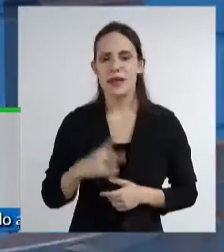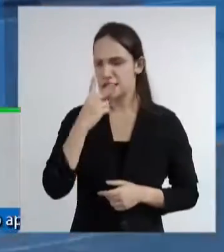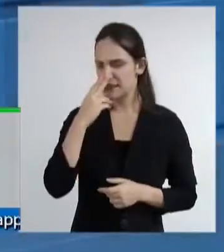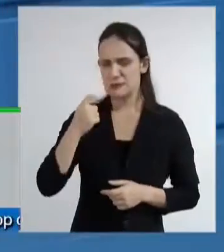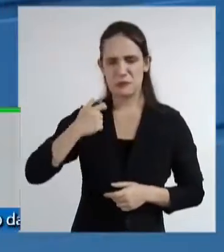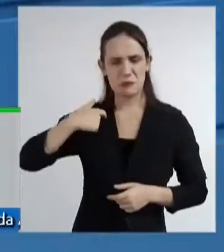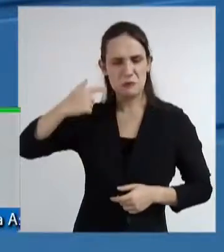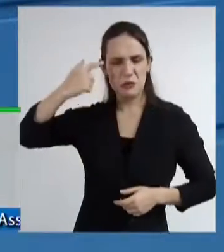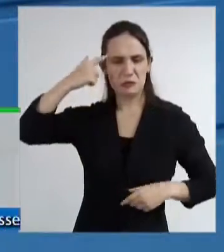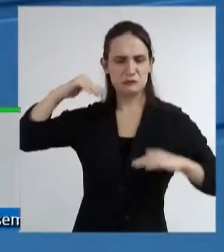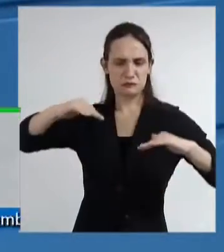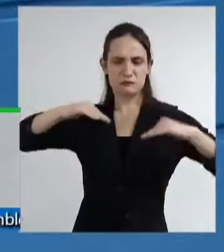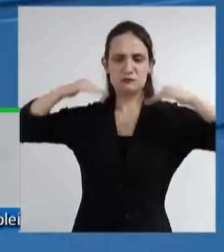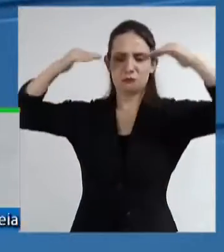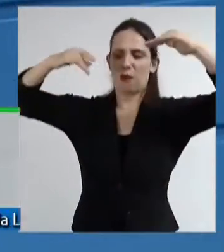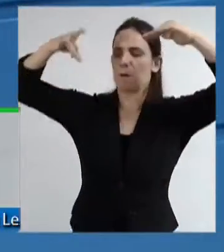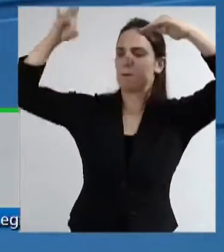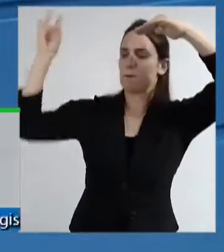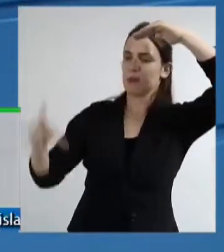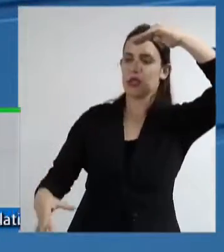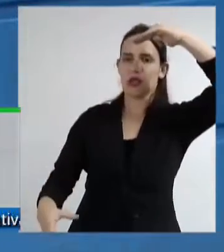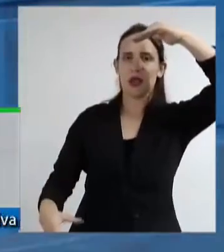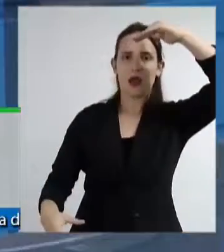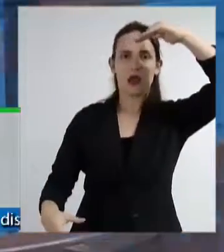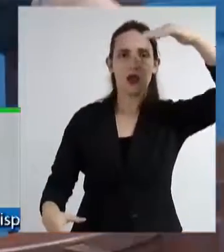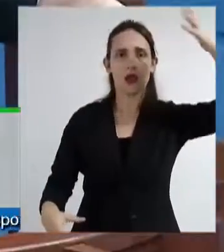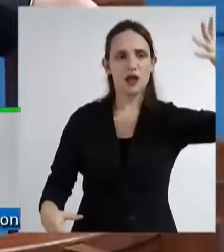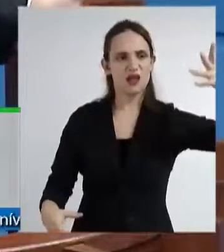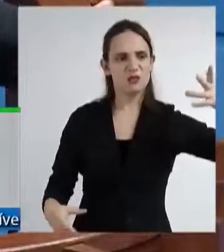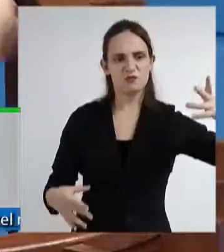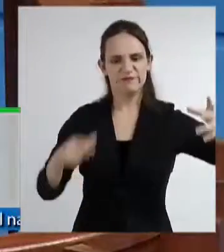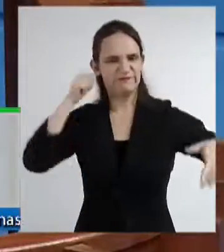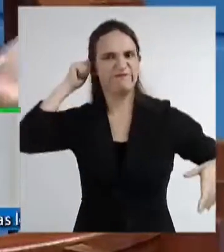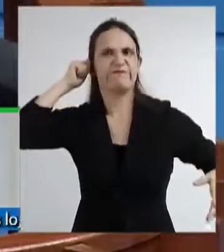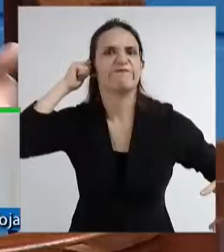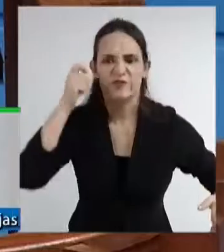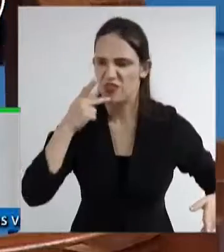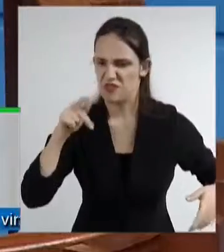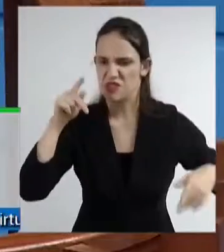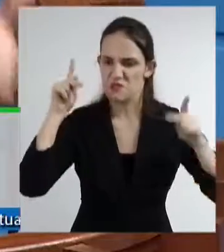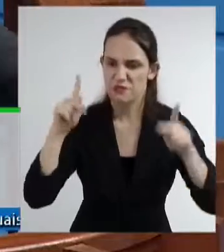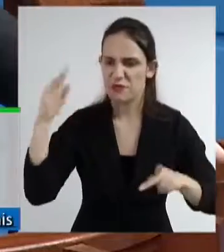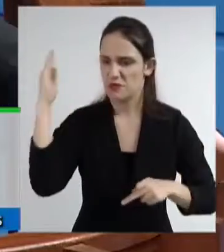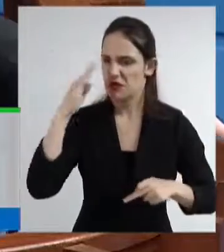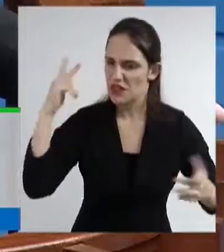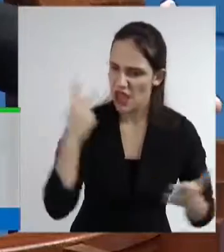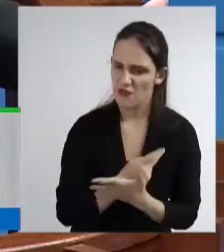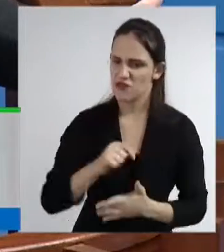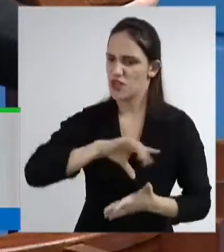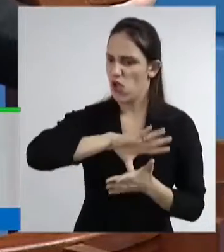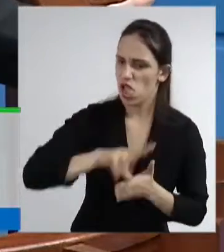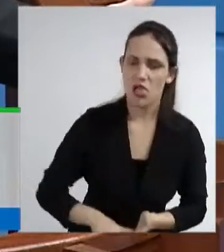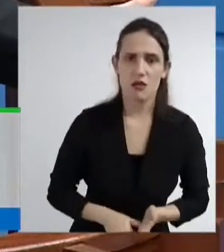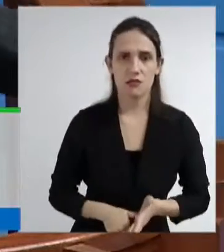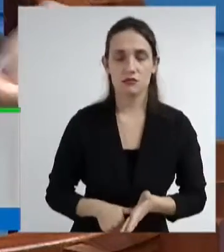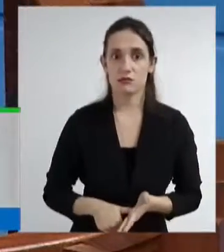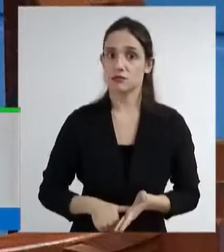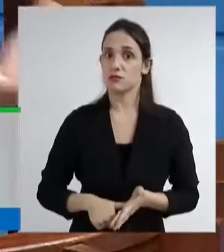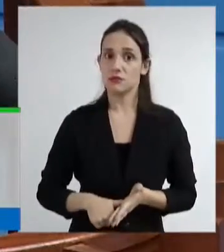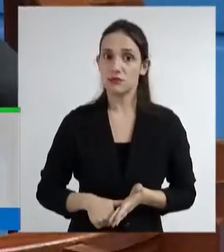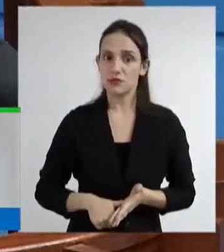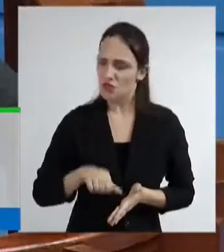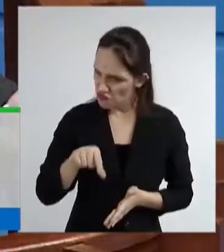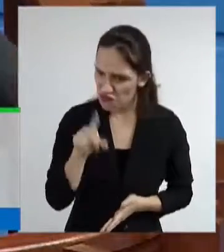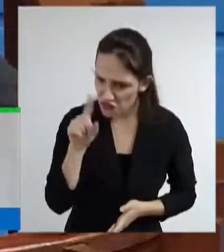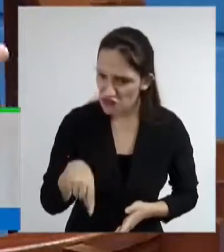considera superior a todos nós e vem aqui dar um puxão de orelha, falar: vocês roubam, vocês